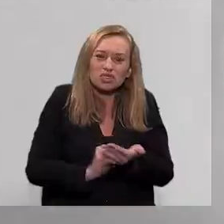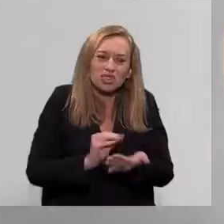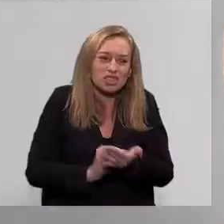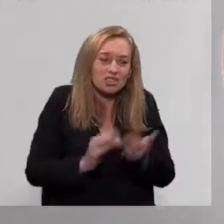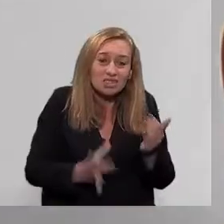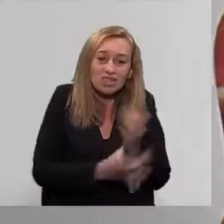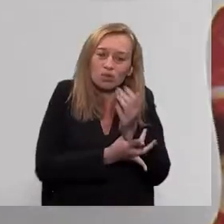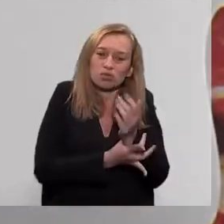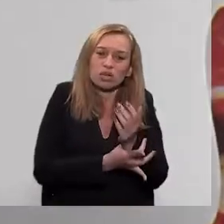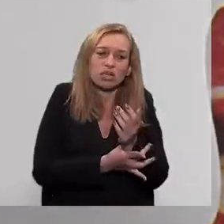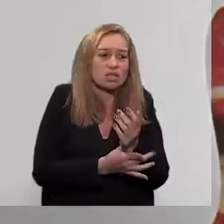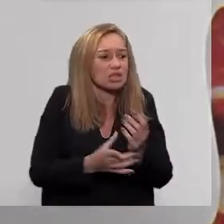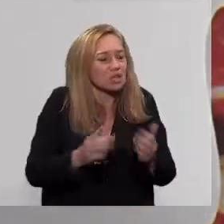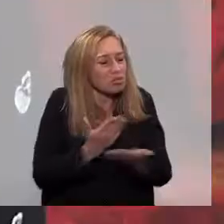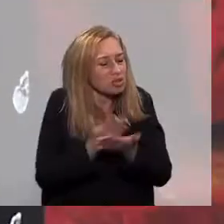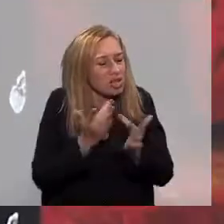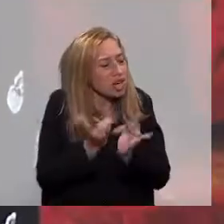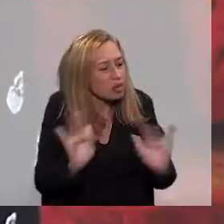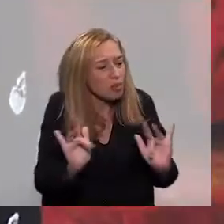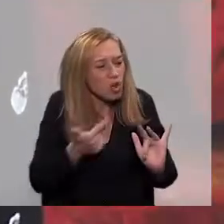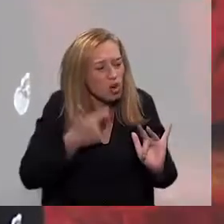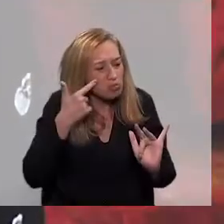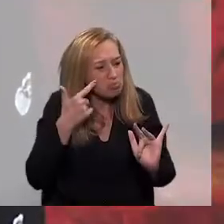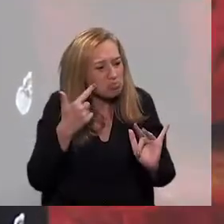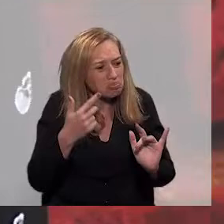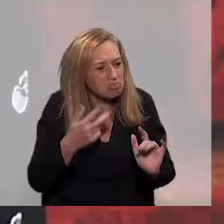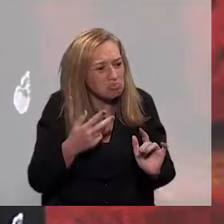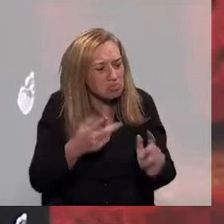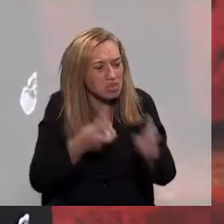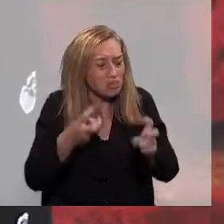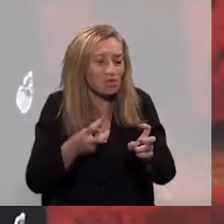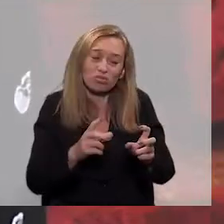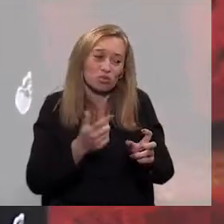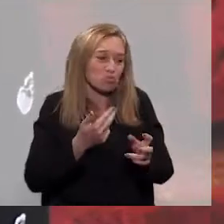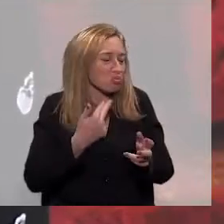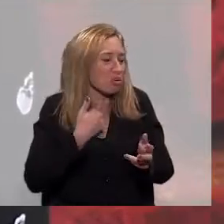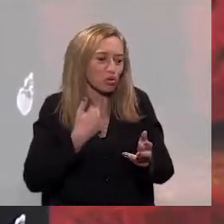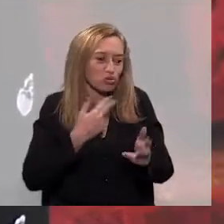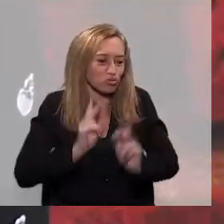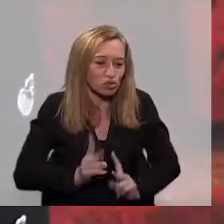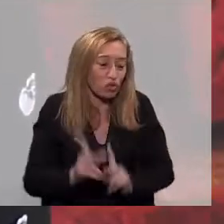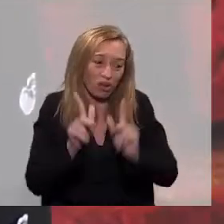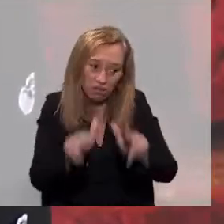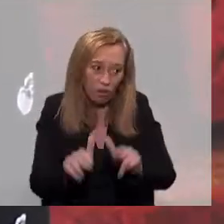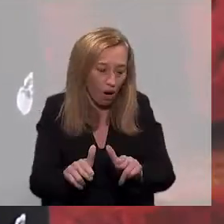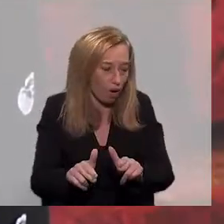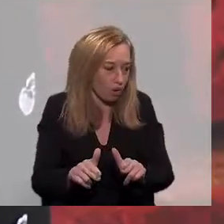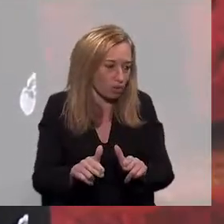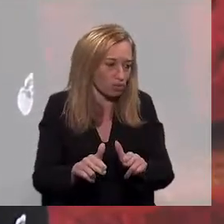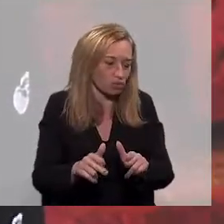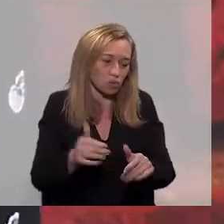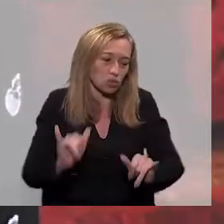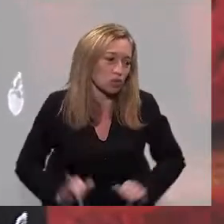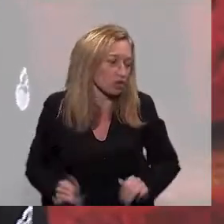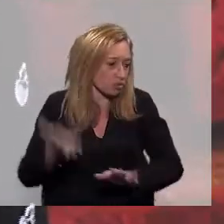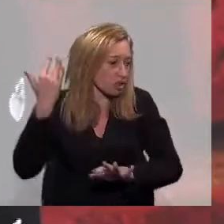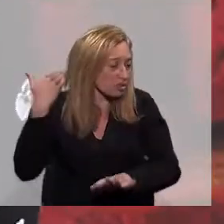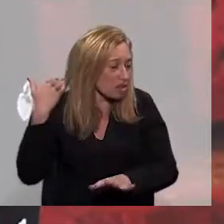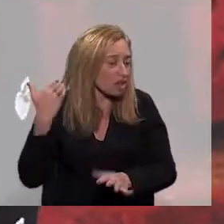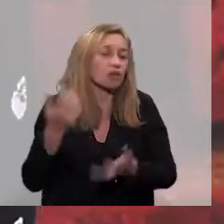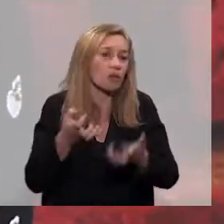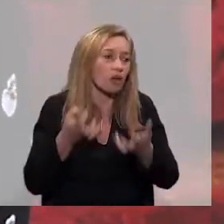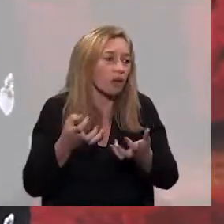deixou muito insegura. Quando terminou, eu percebi assim, bom, eu não quero cometer os mesmos erros. Não só